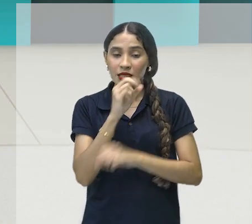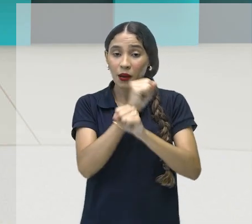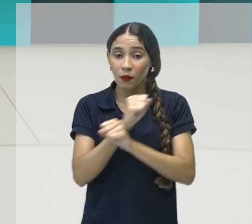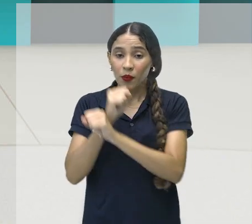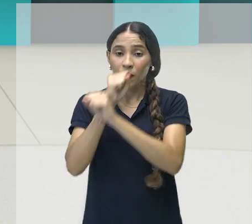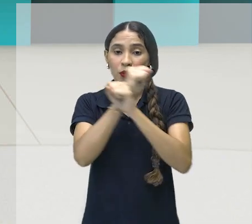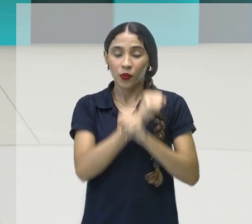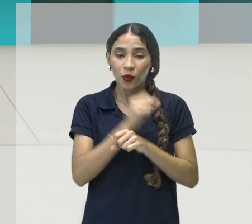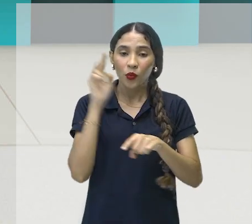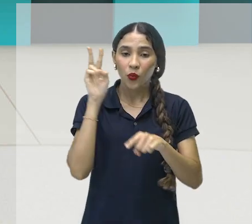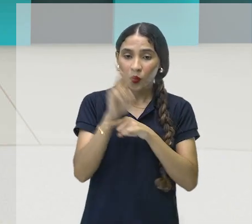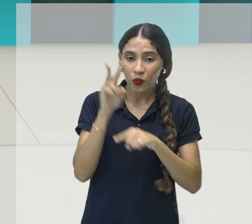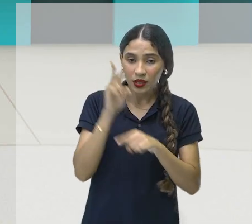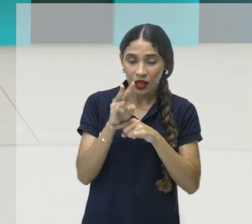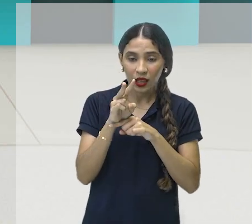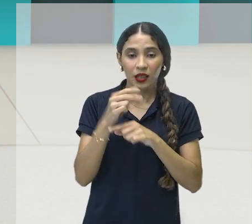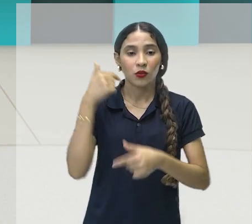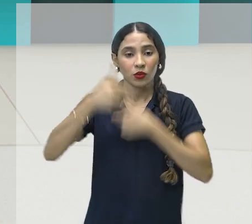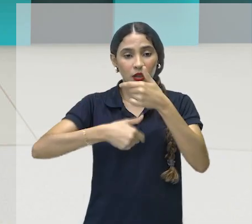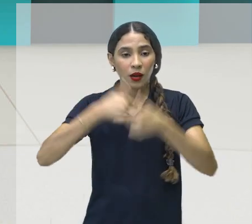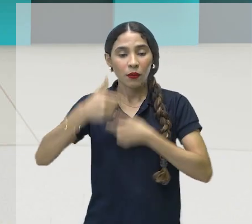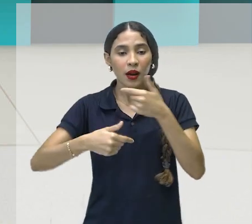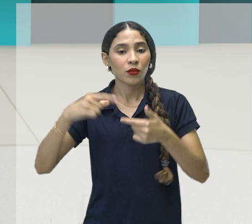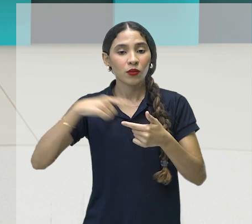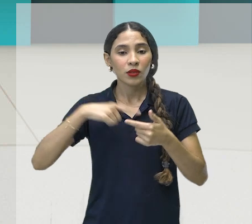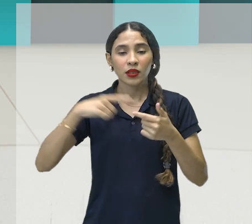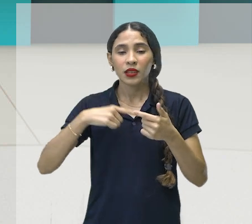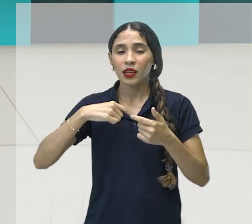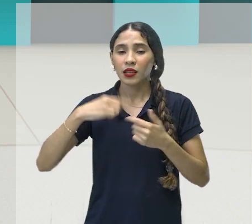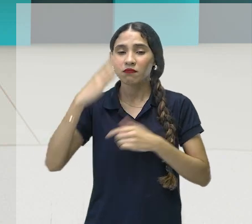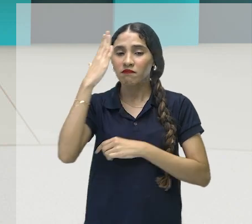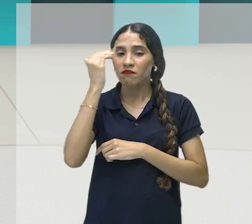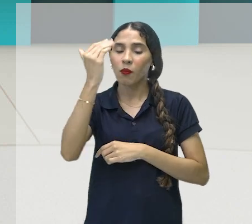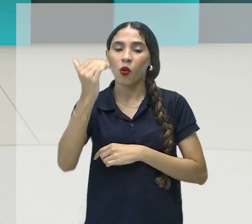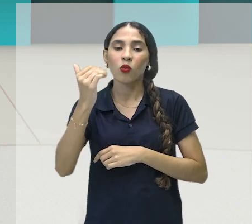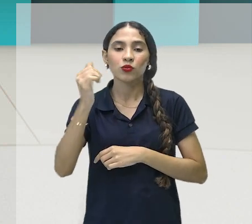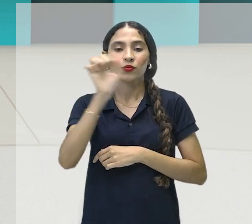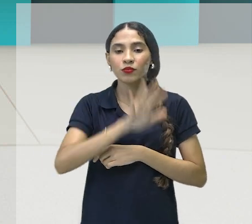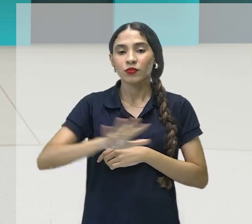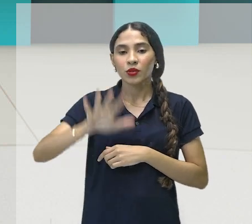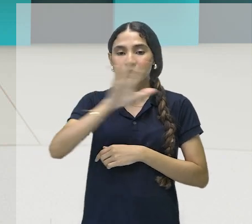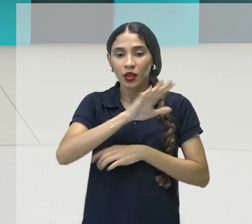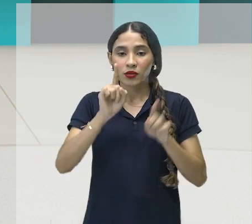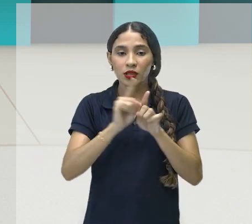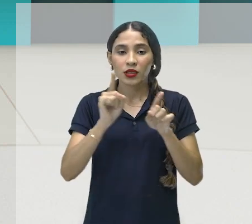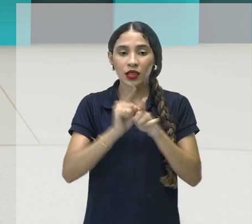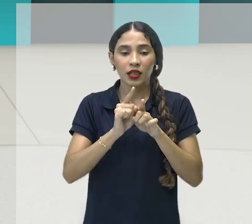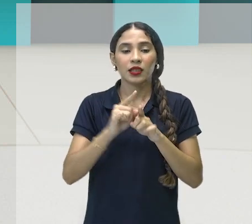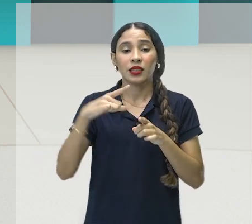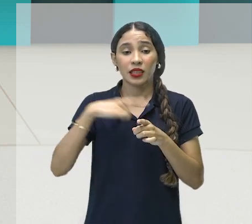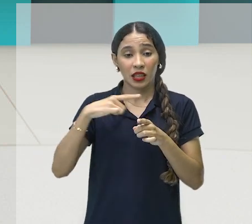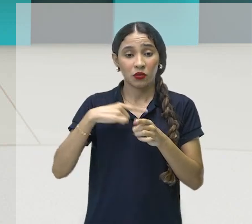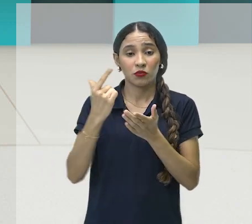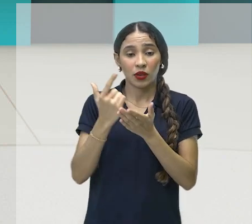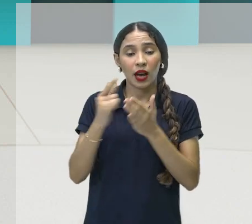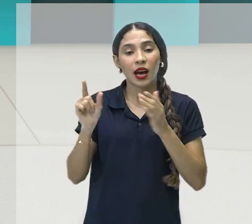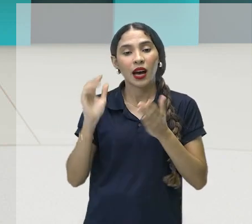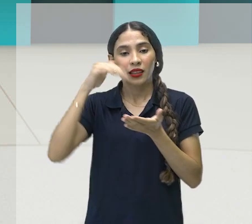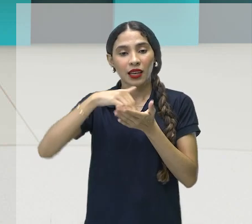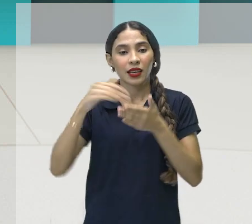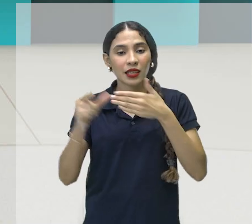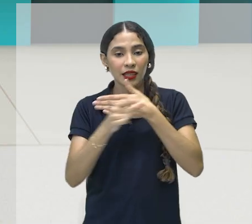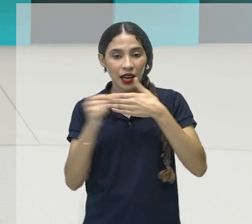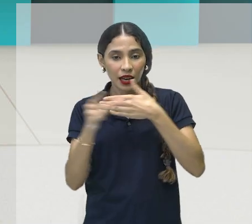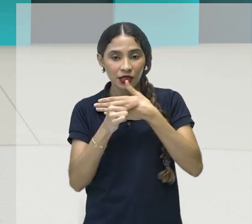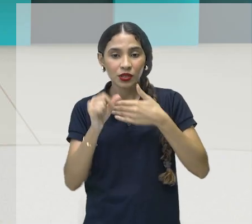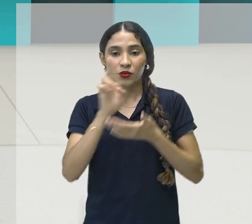de protegê-la. Seu trabalho tem ganhado destaque nacional, sendo citado